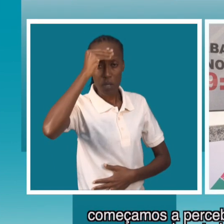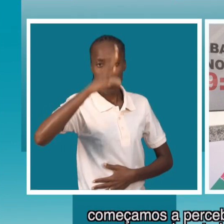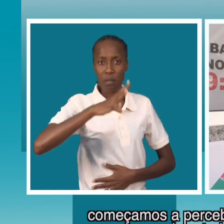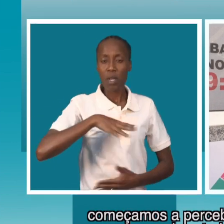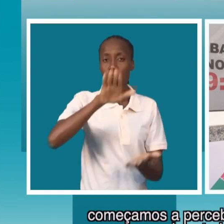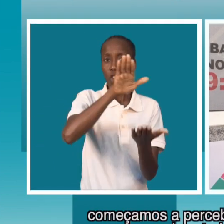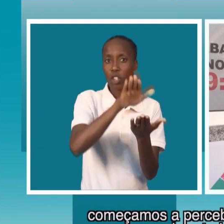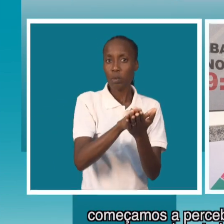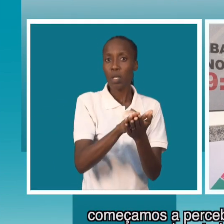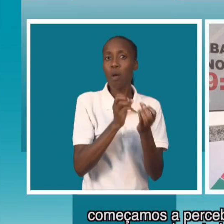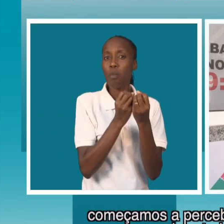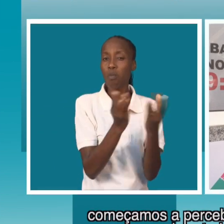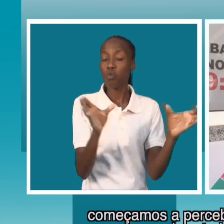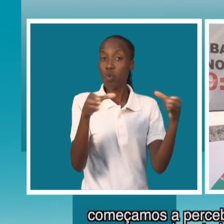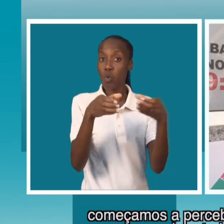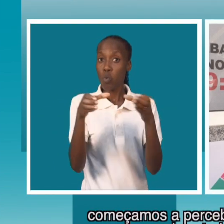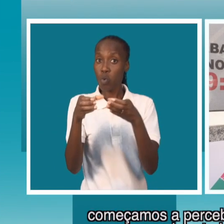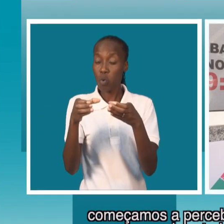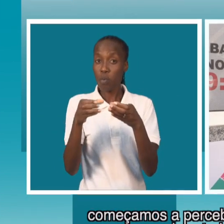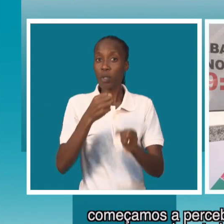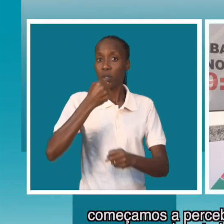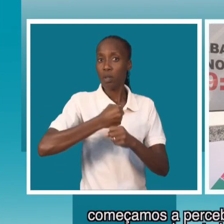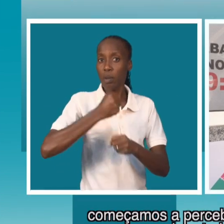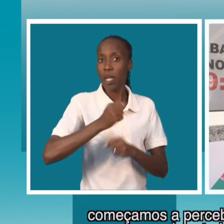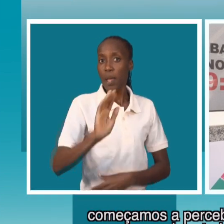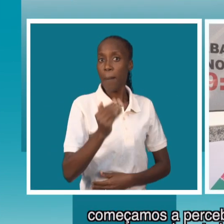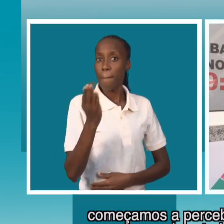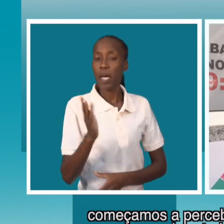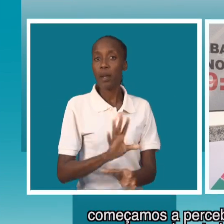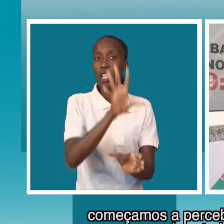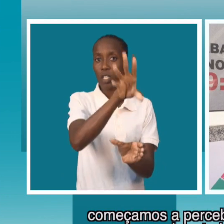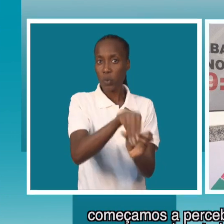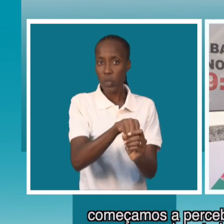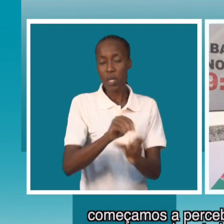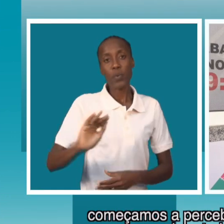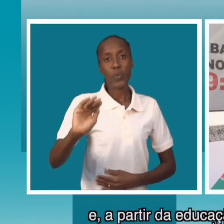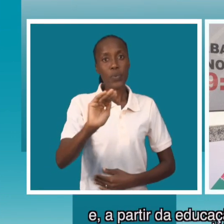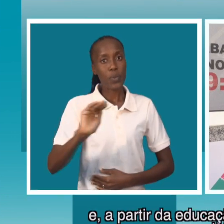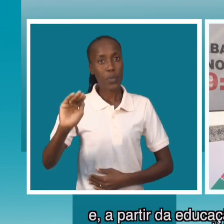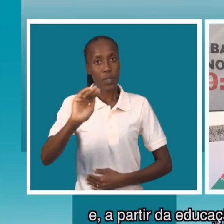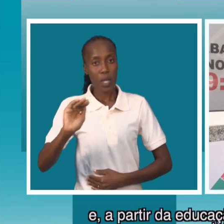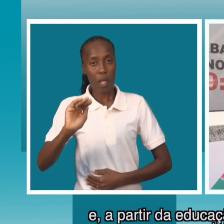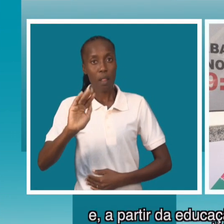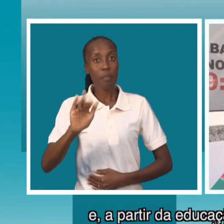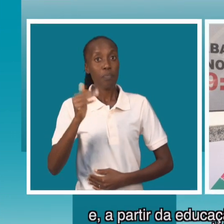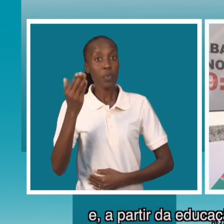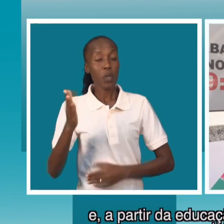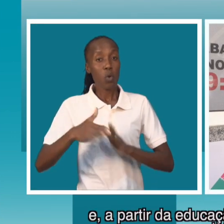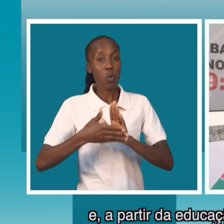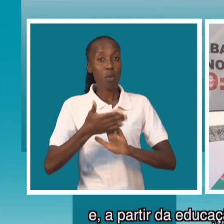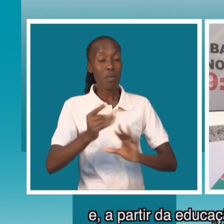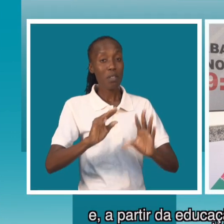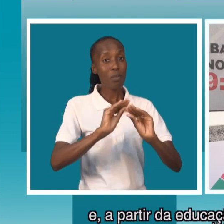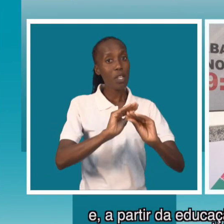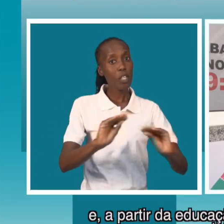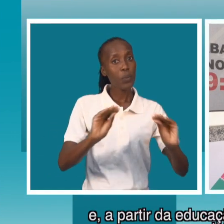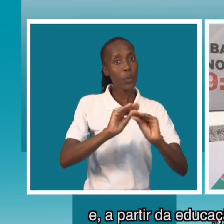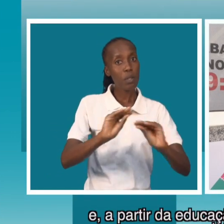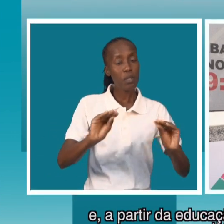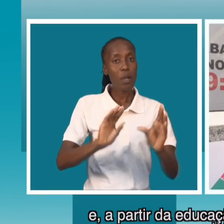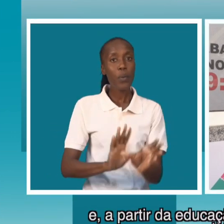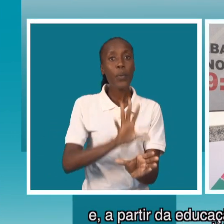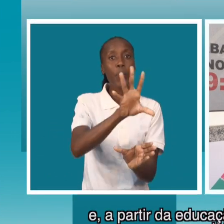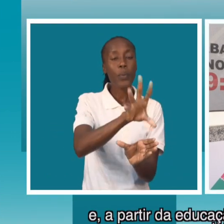grupos sociais trabalharem no que diz respeito à inclusão social. E a partir da educação inclusiva